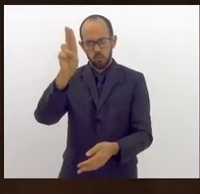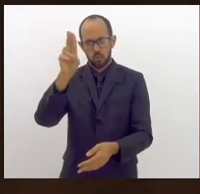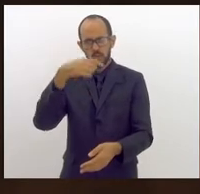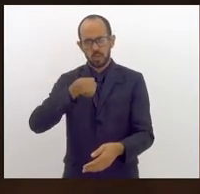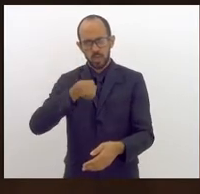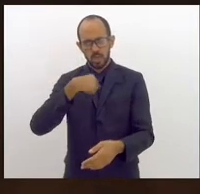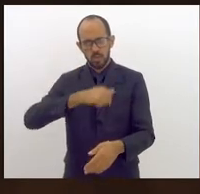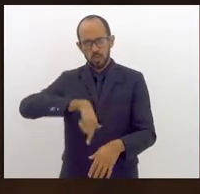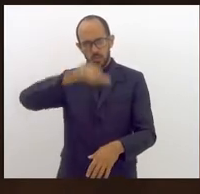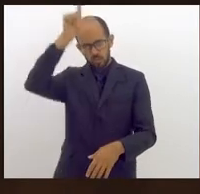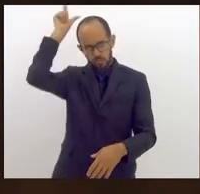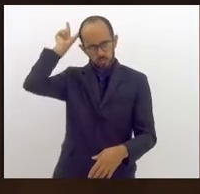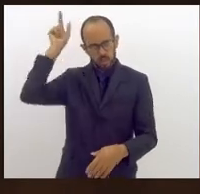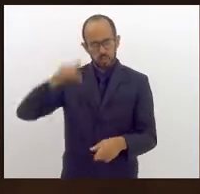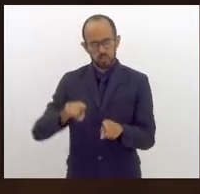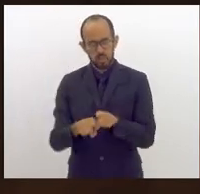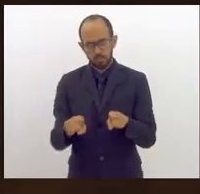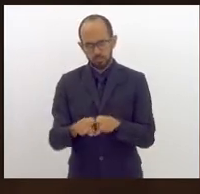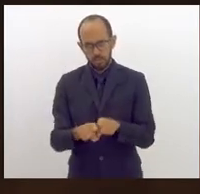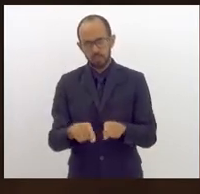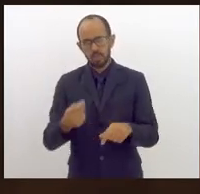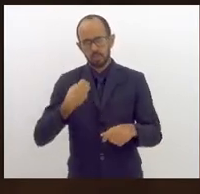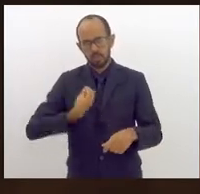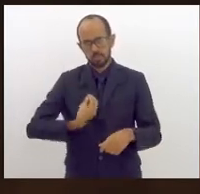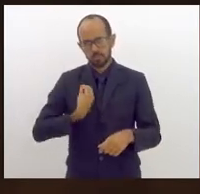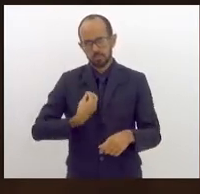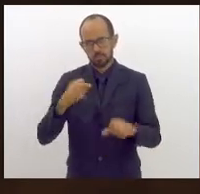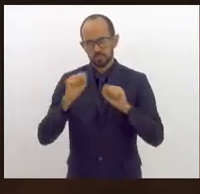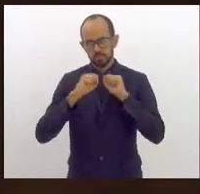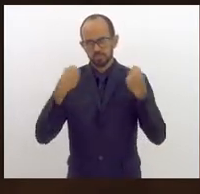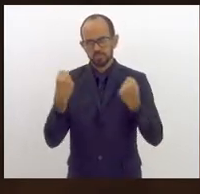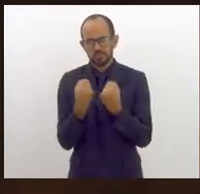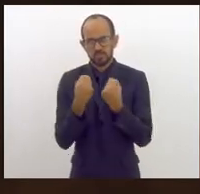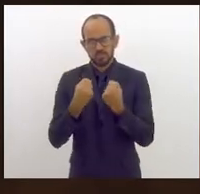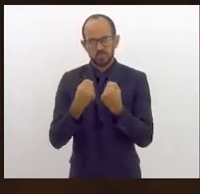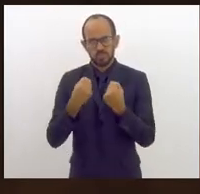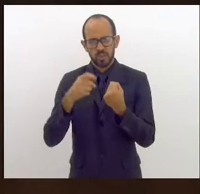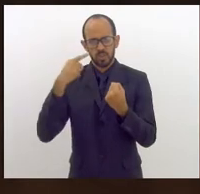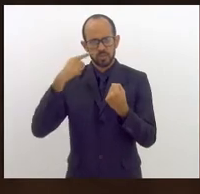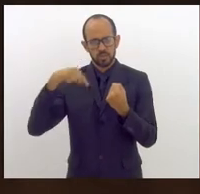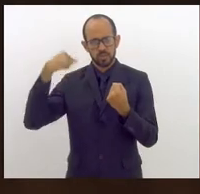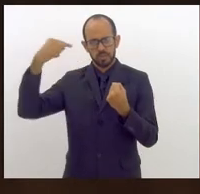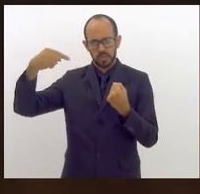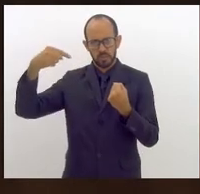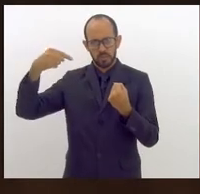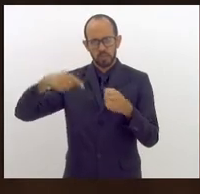Luiz Paulo vamos estar participando de um seminário Internacional na próxima semana